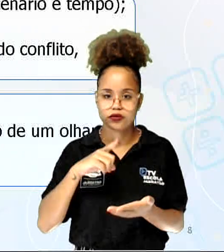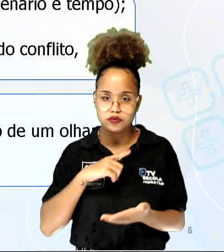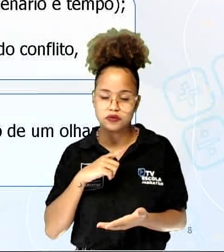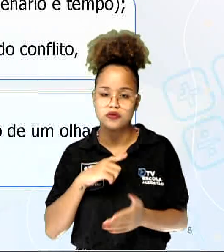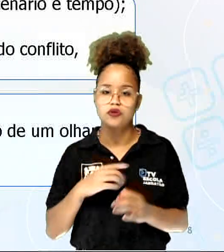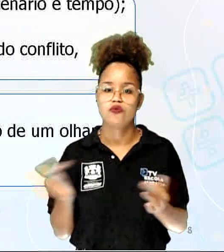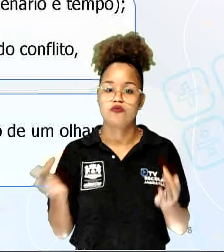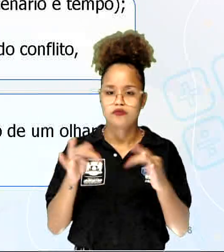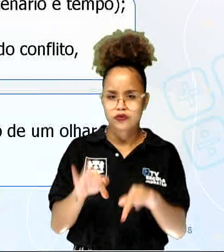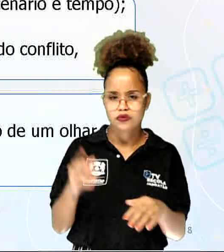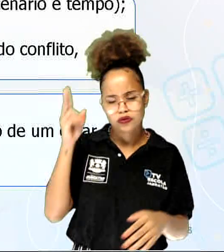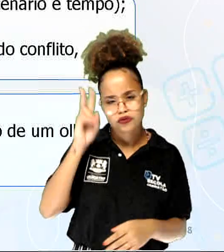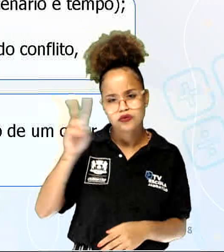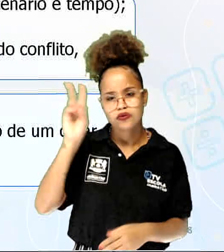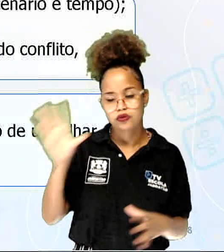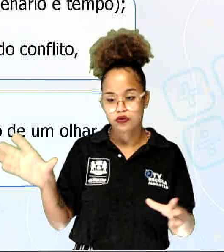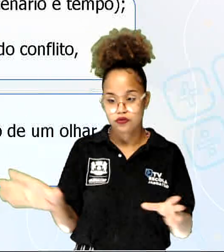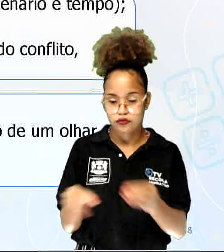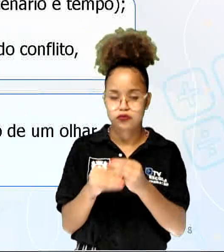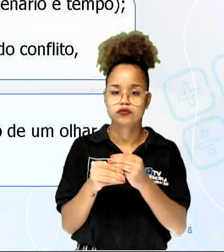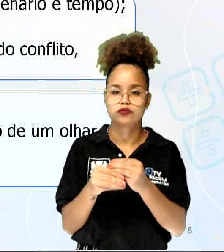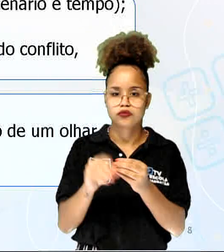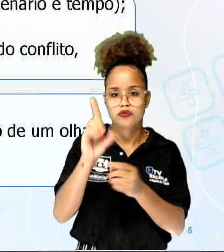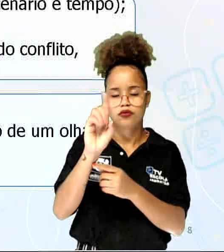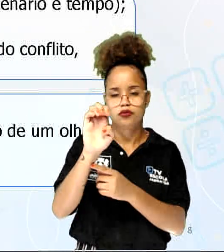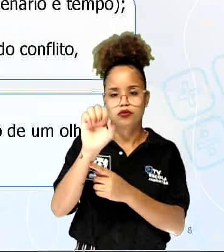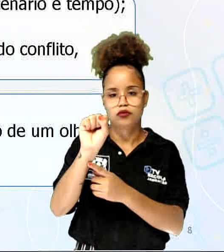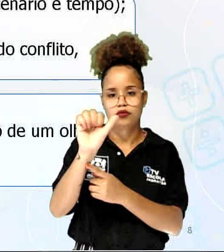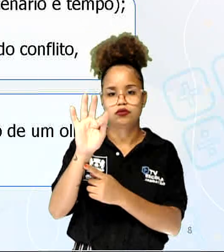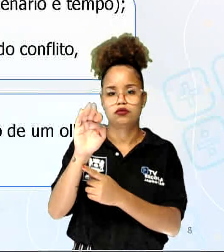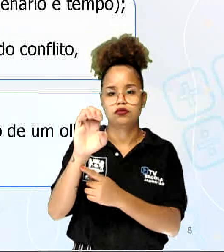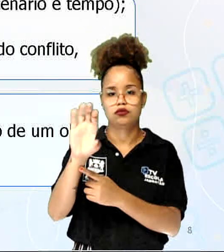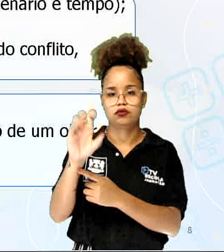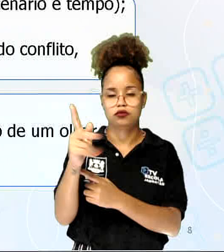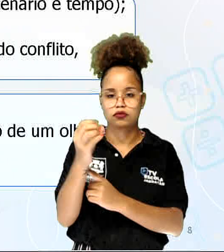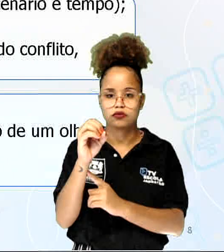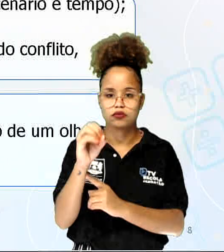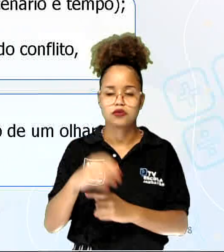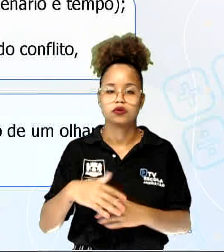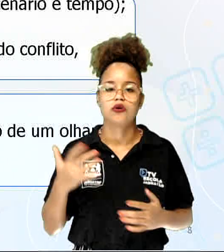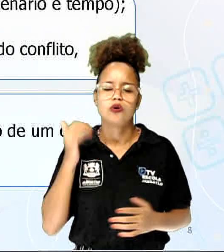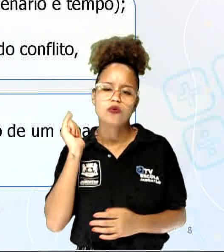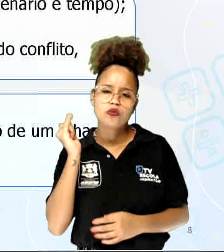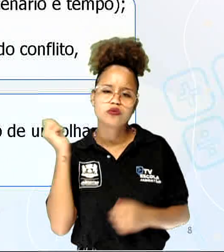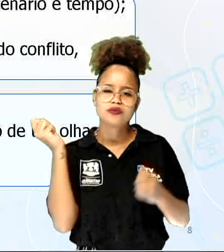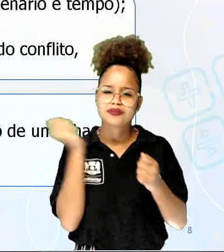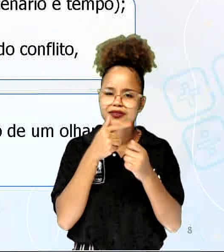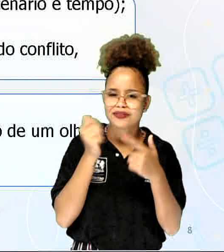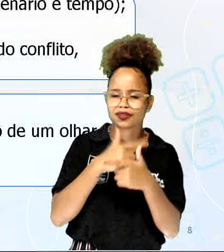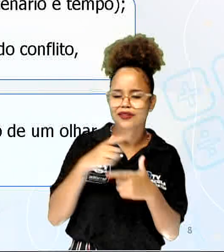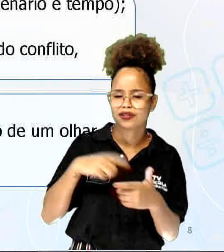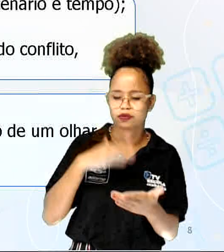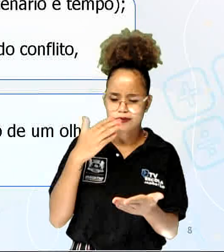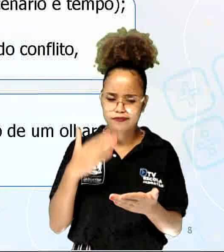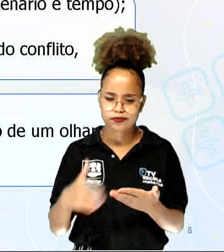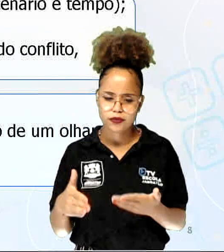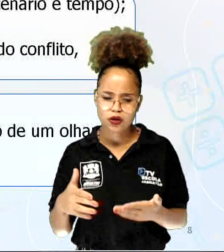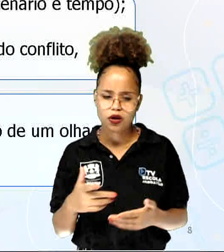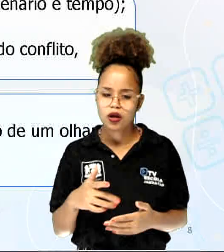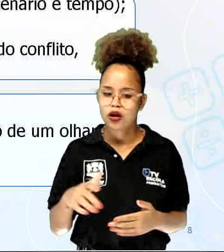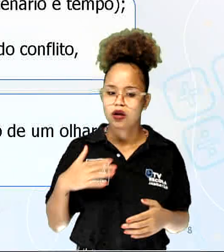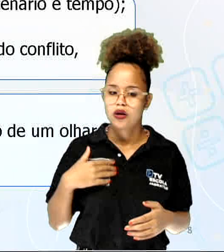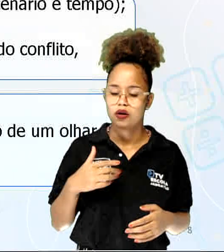e o desfecho, que é o próprio final da história. E no caso de contos de humor, normalmente há uma quebra de expectativa. Aquilo que você